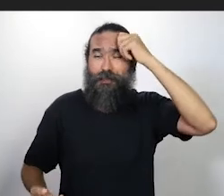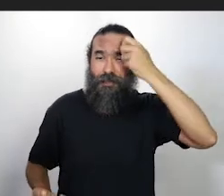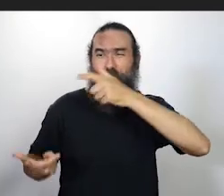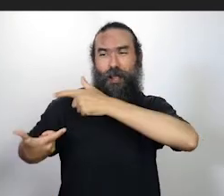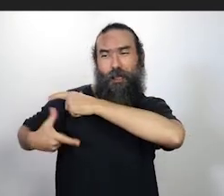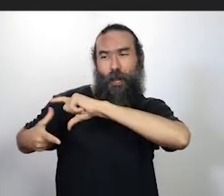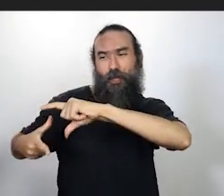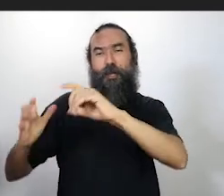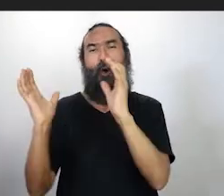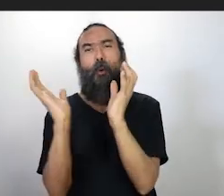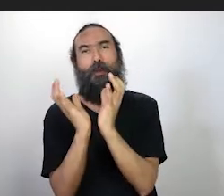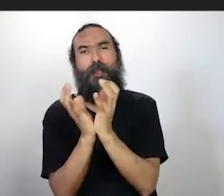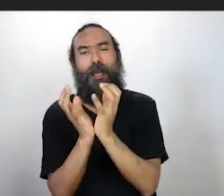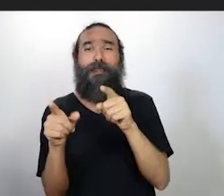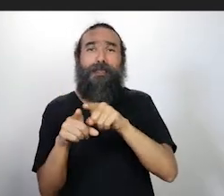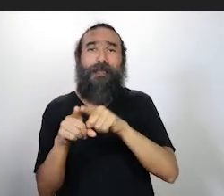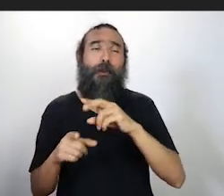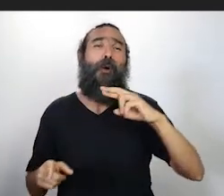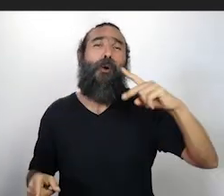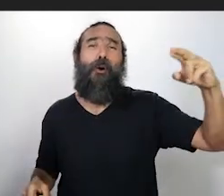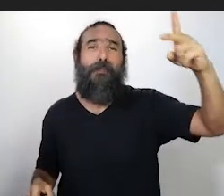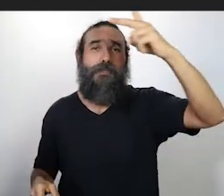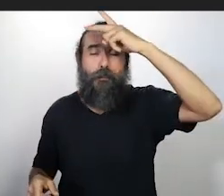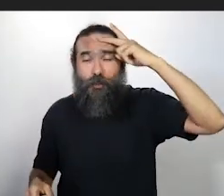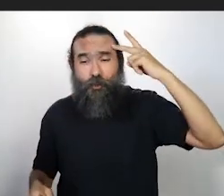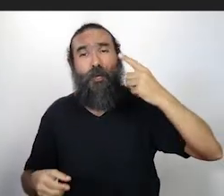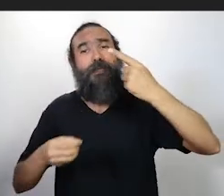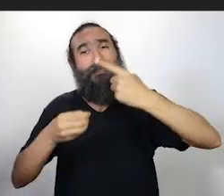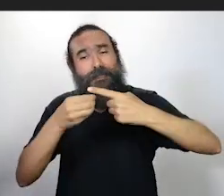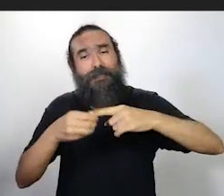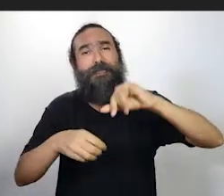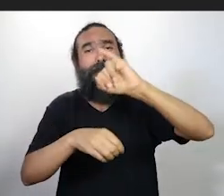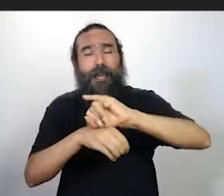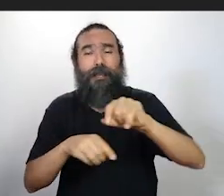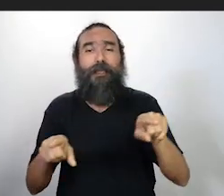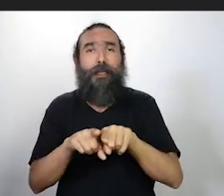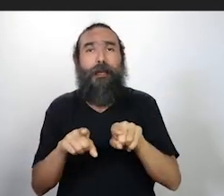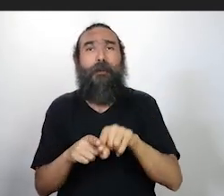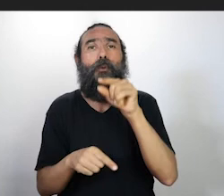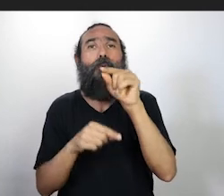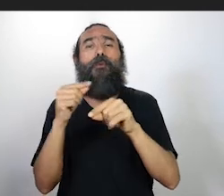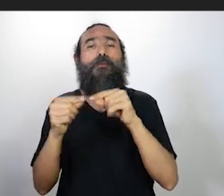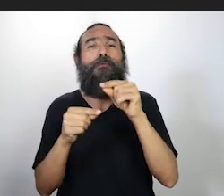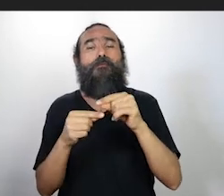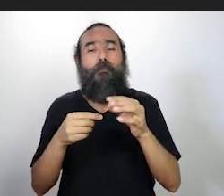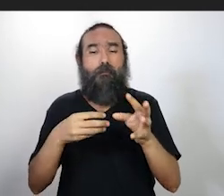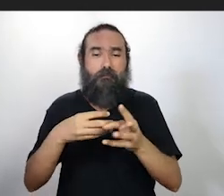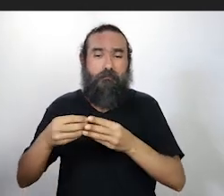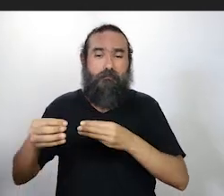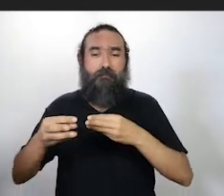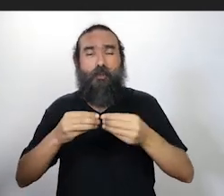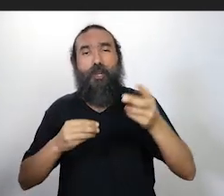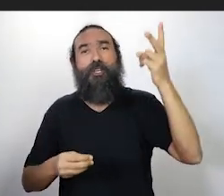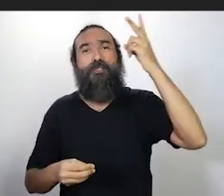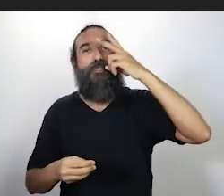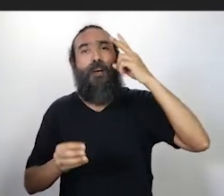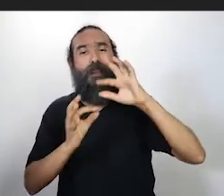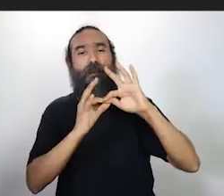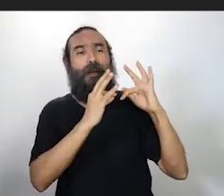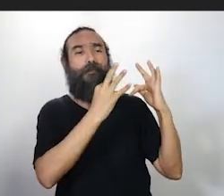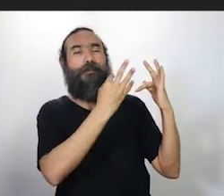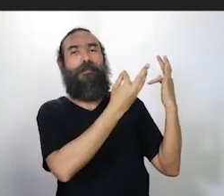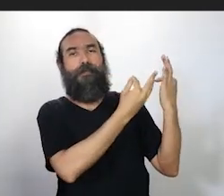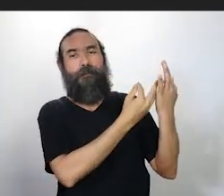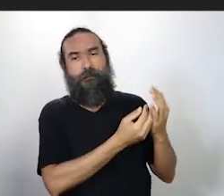quilombolas, comunidades tradicionais, mas muitos que são na cidade também perderam as memórias, as raízes de suas